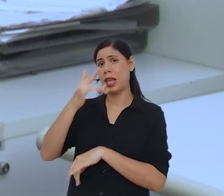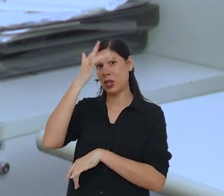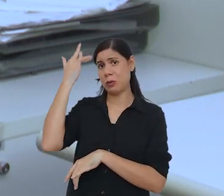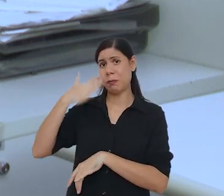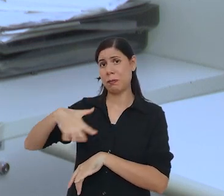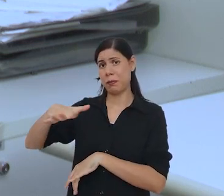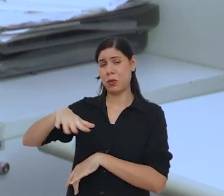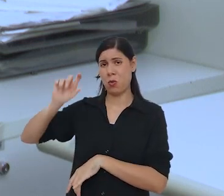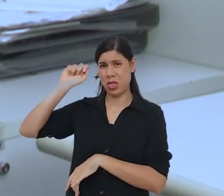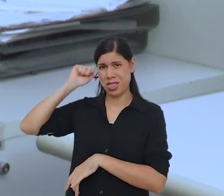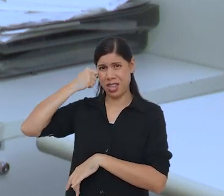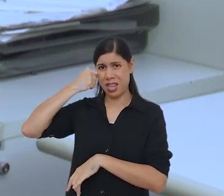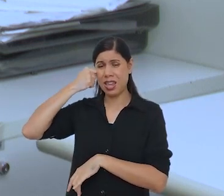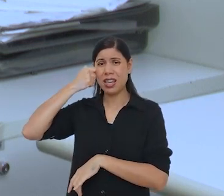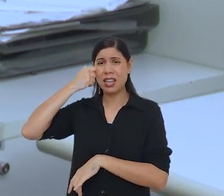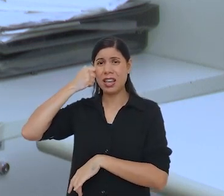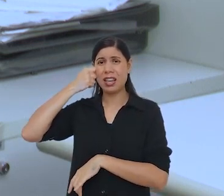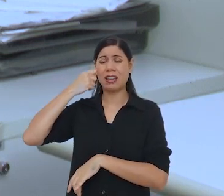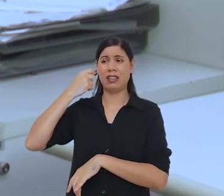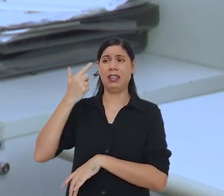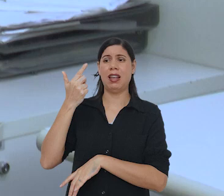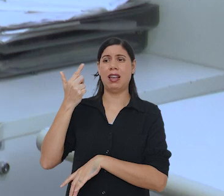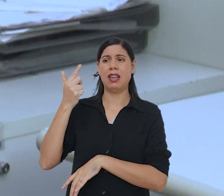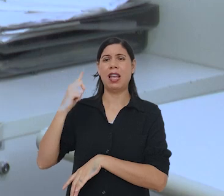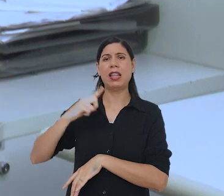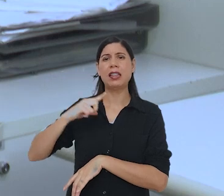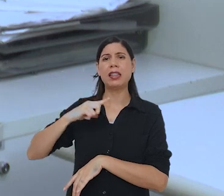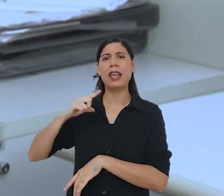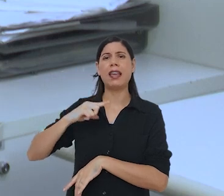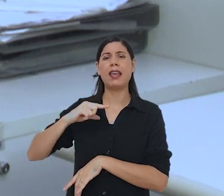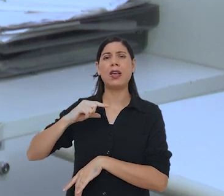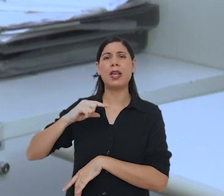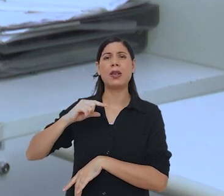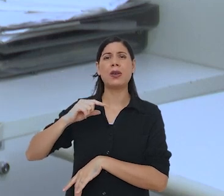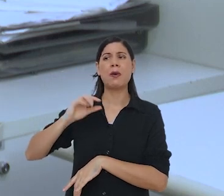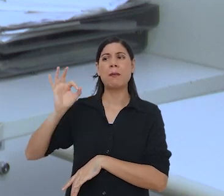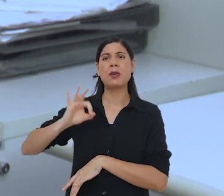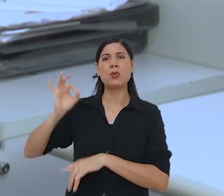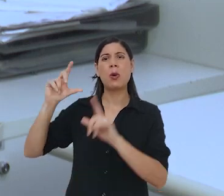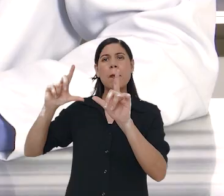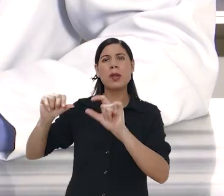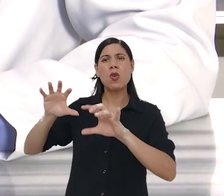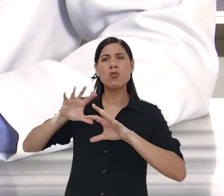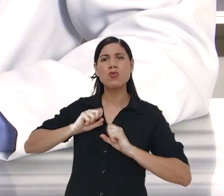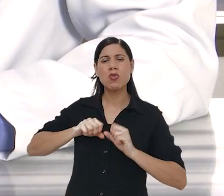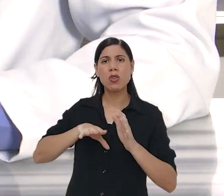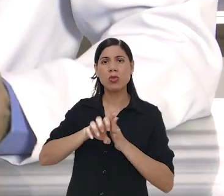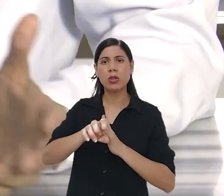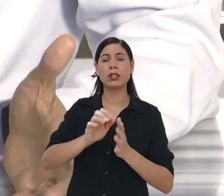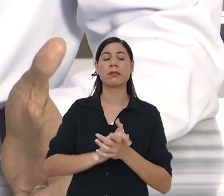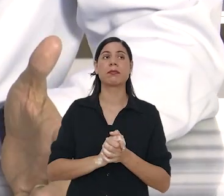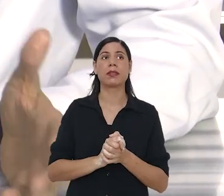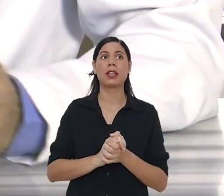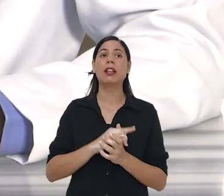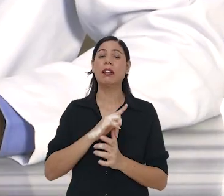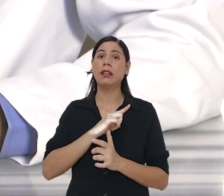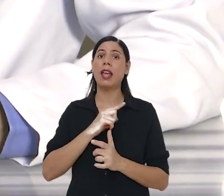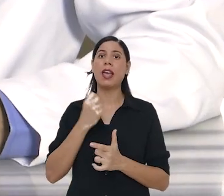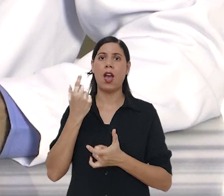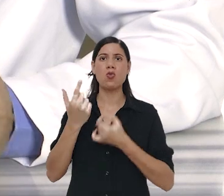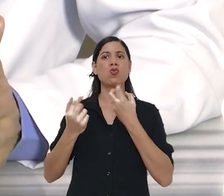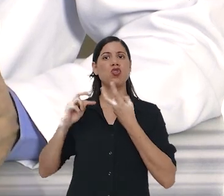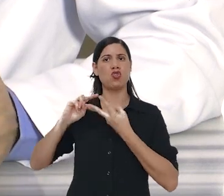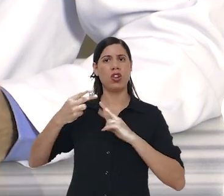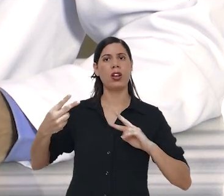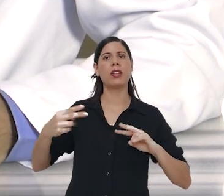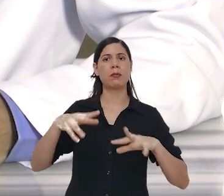negras elas são menos dispostas a desenvolver essa doença. O câncer de pele tem alguns fatores, algumas doenças